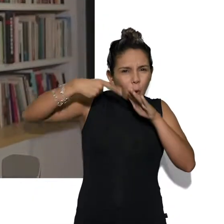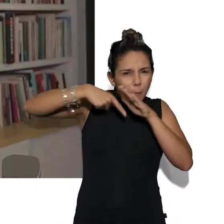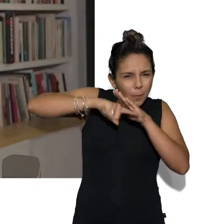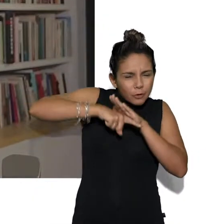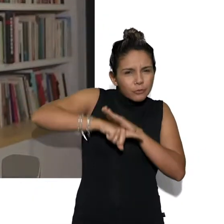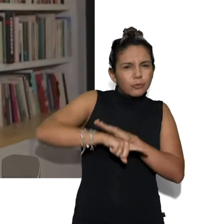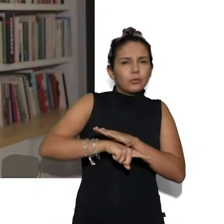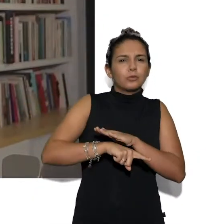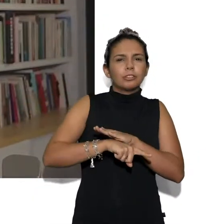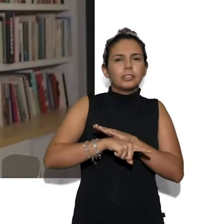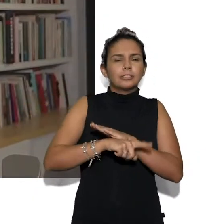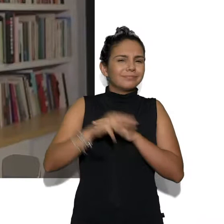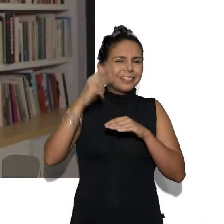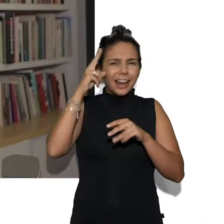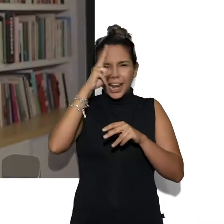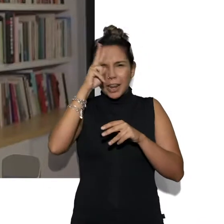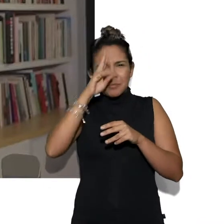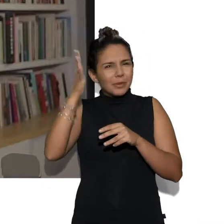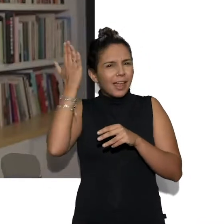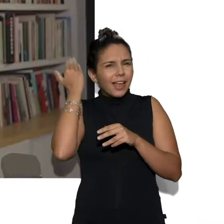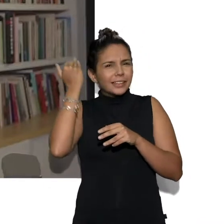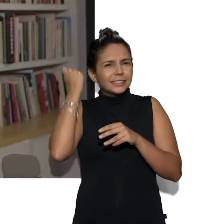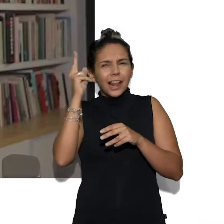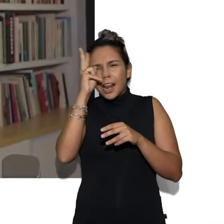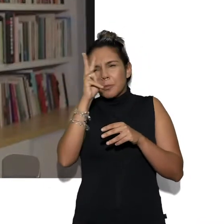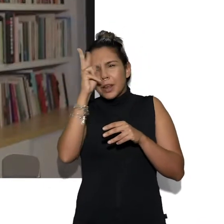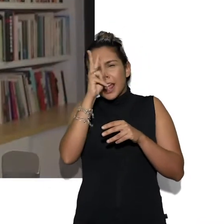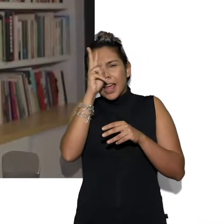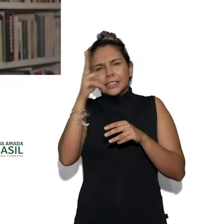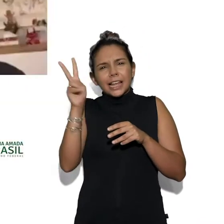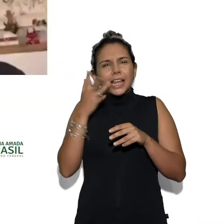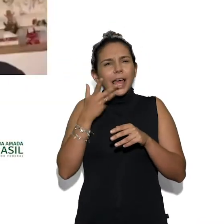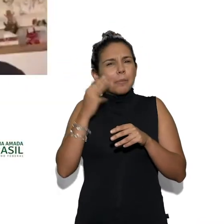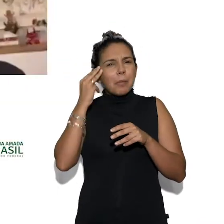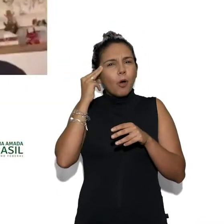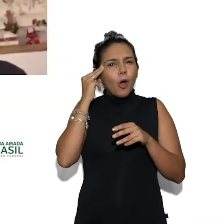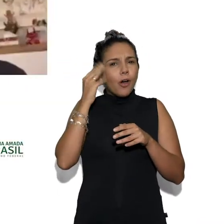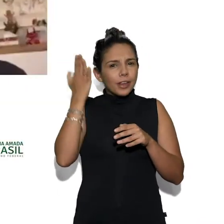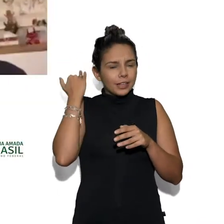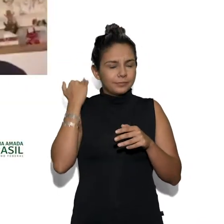profundas memórias, né? O que você foi fazer lá, Walter Ogum?